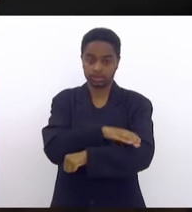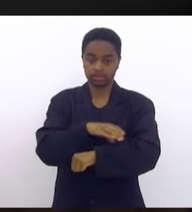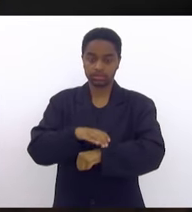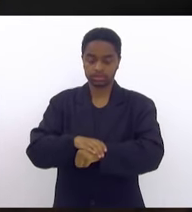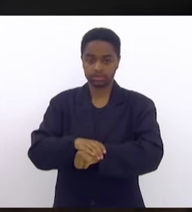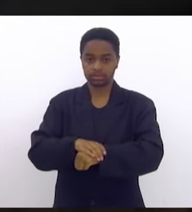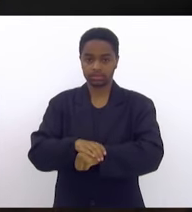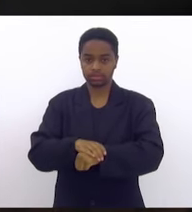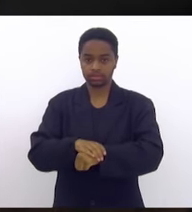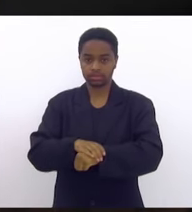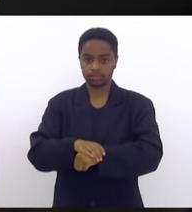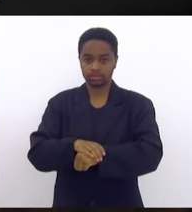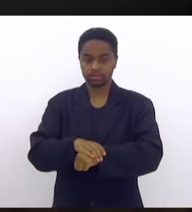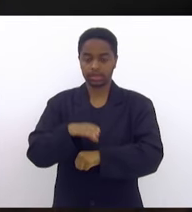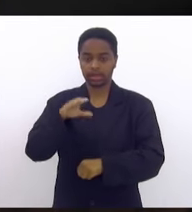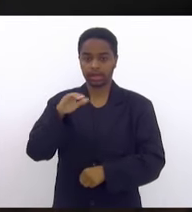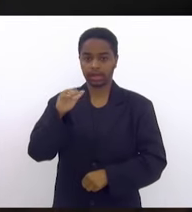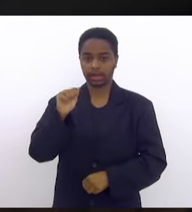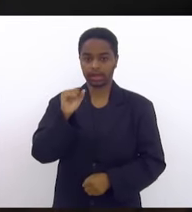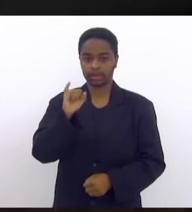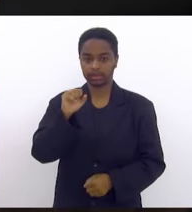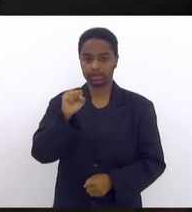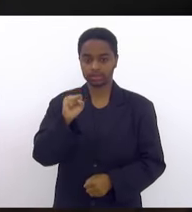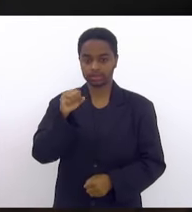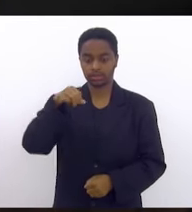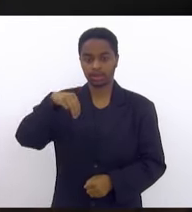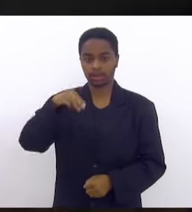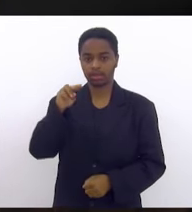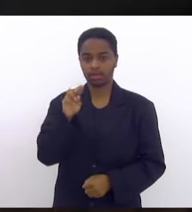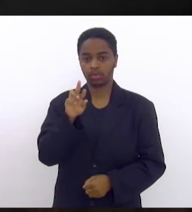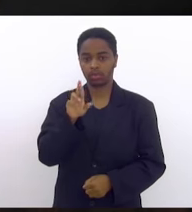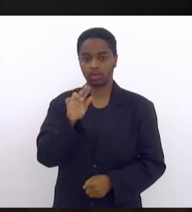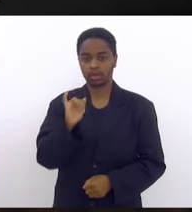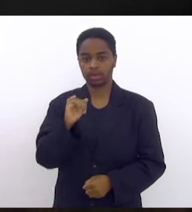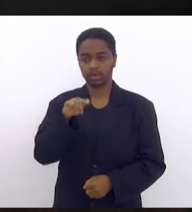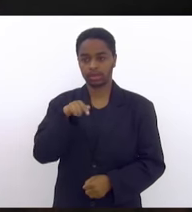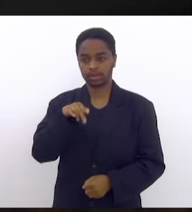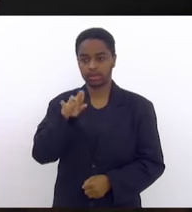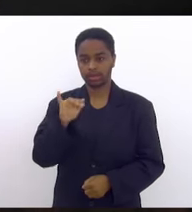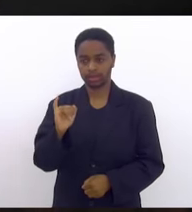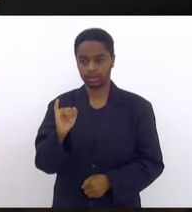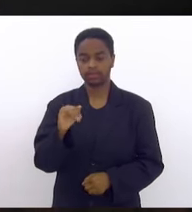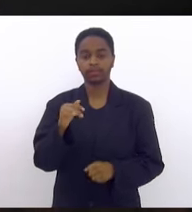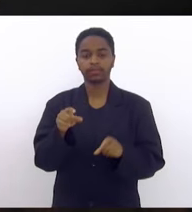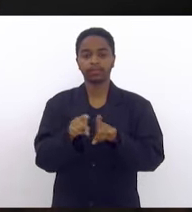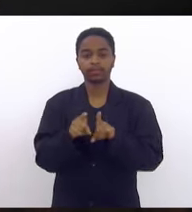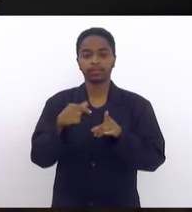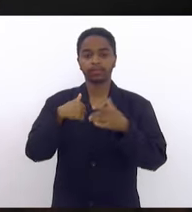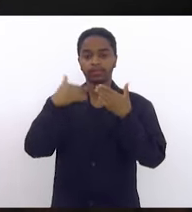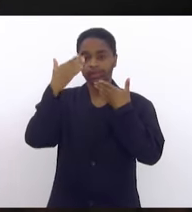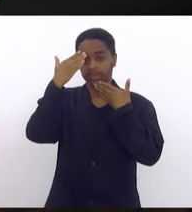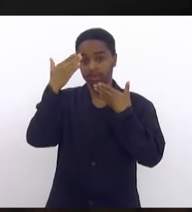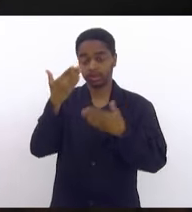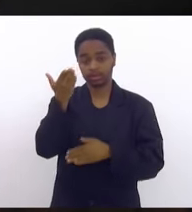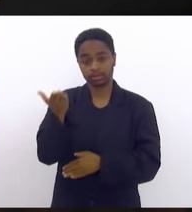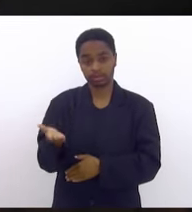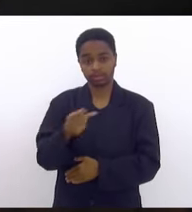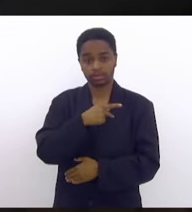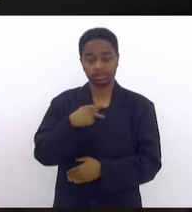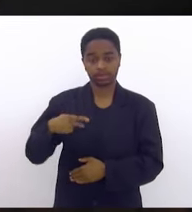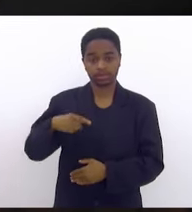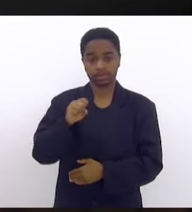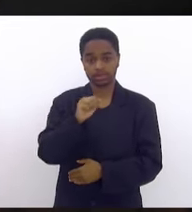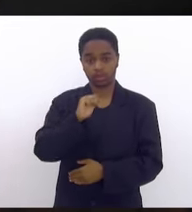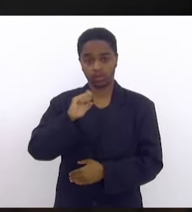da Assembleia de Deus, Cádio Muriqui. Desde já, pastor Samuel, eu quero agradecer ao senhor. No momento que eu